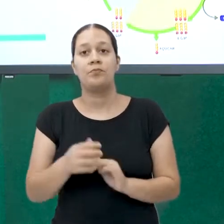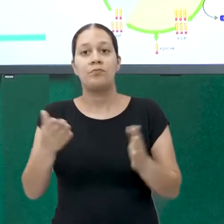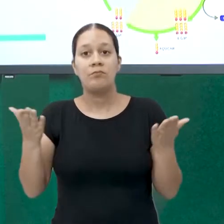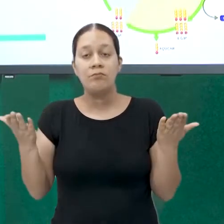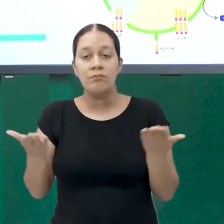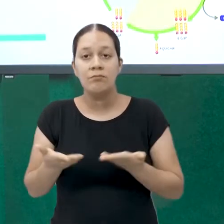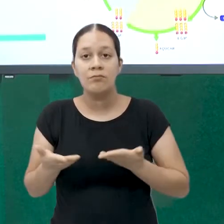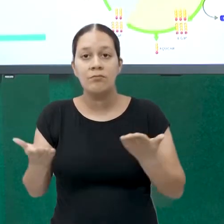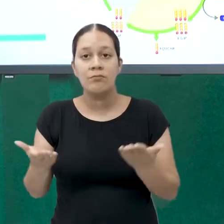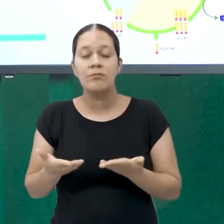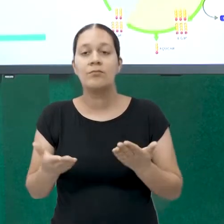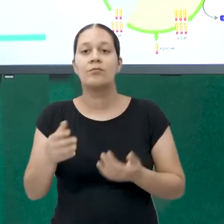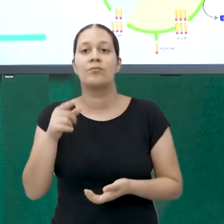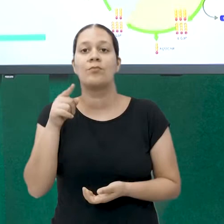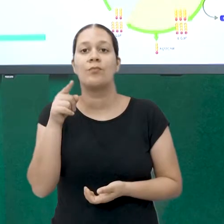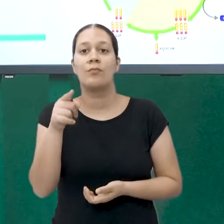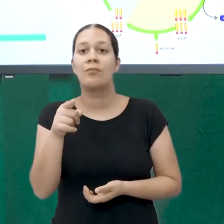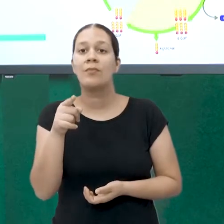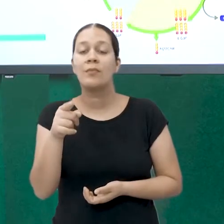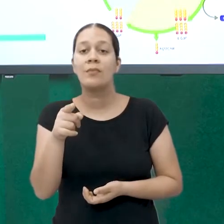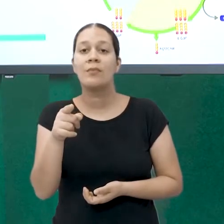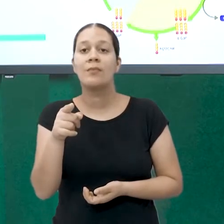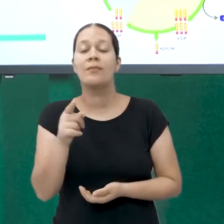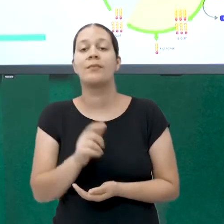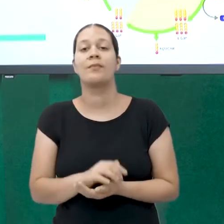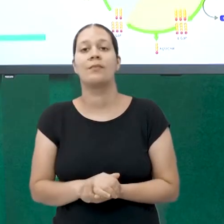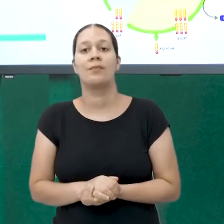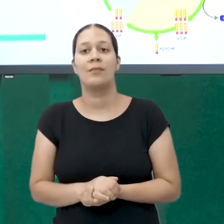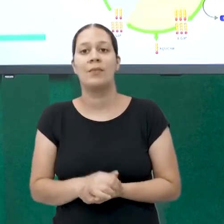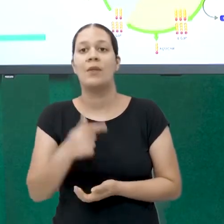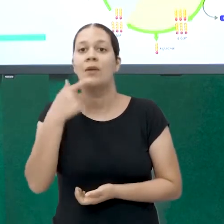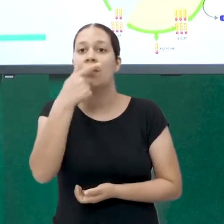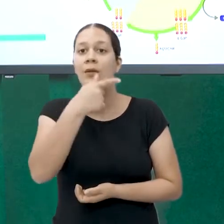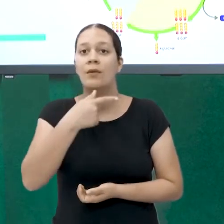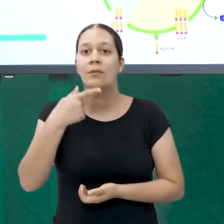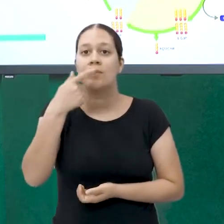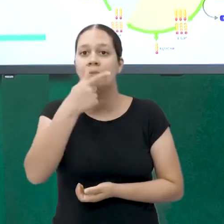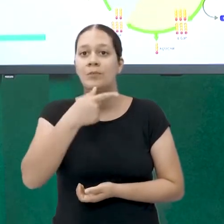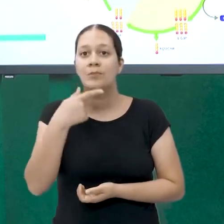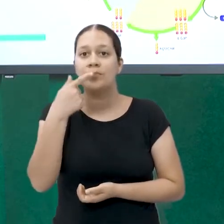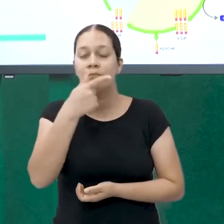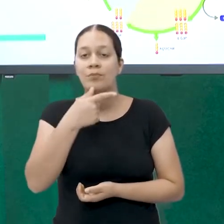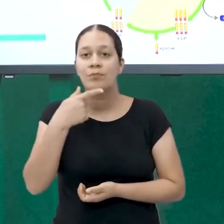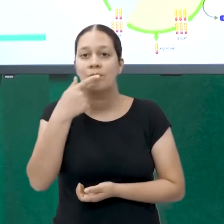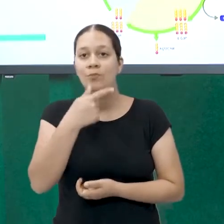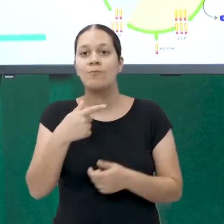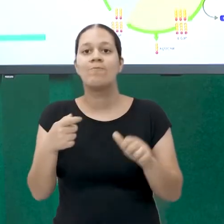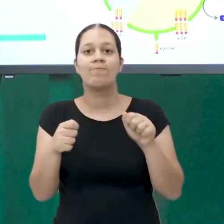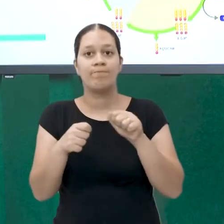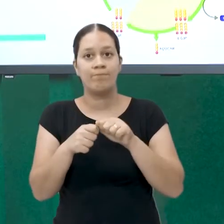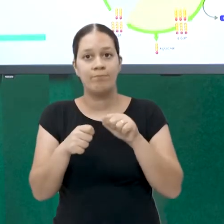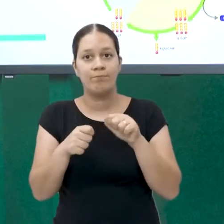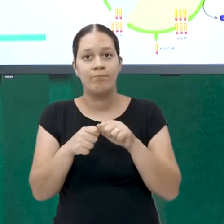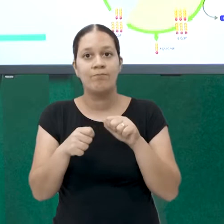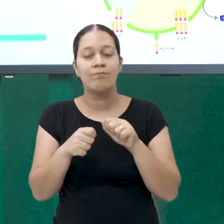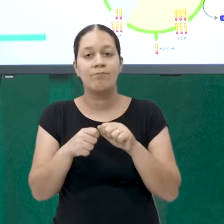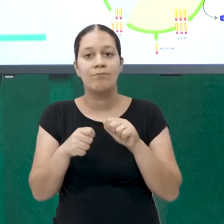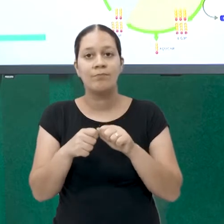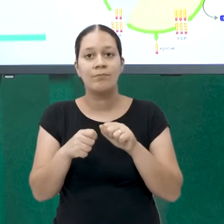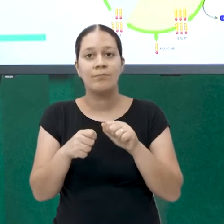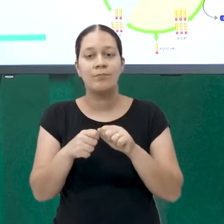sintase, tá? Agora o que você vai ter o quê? Produção de glicose.